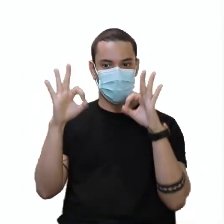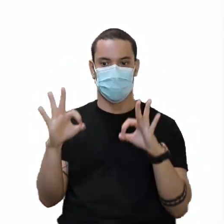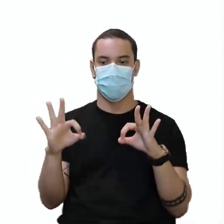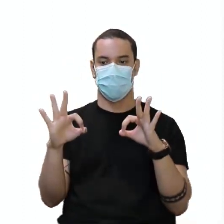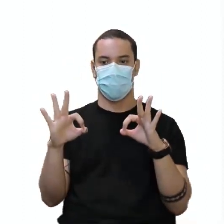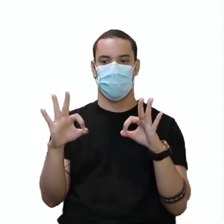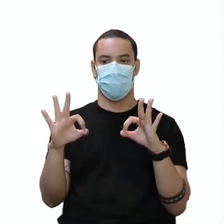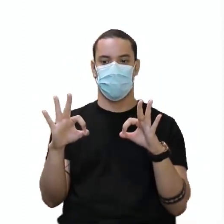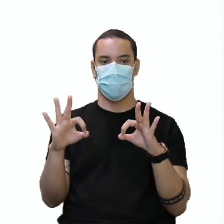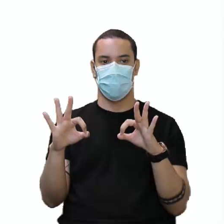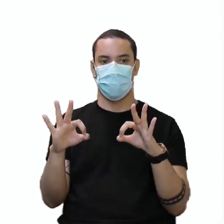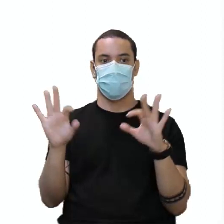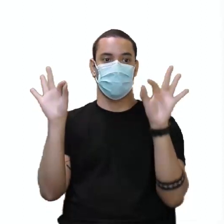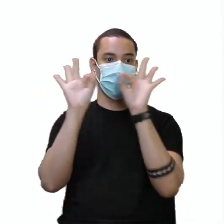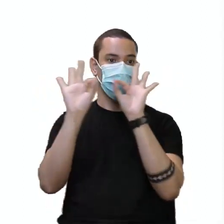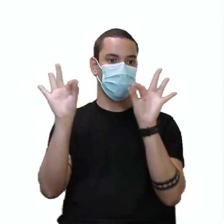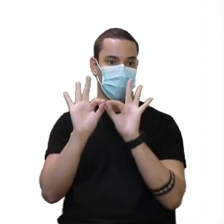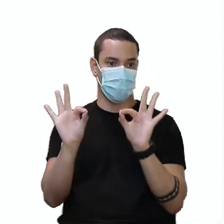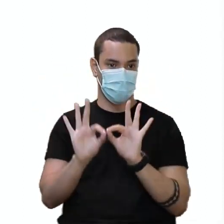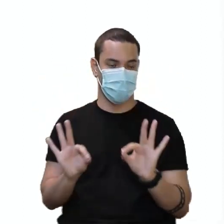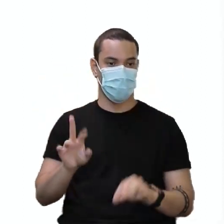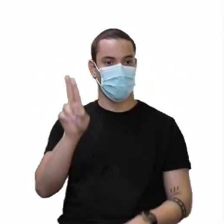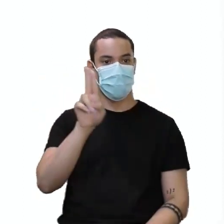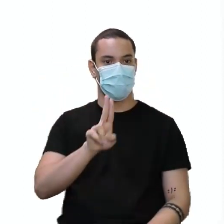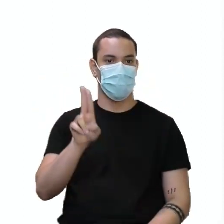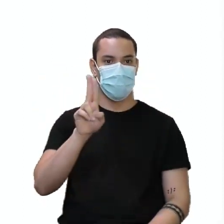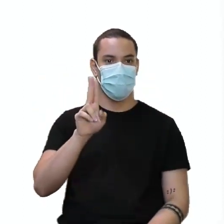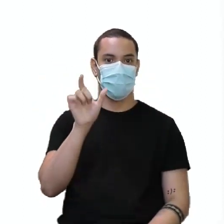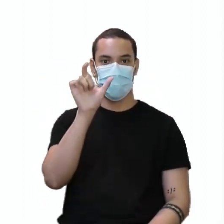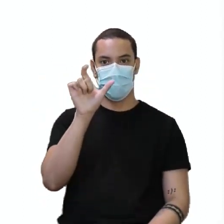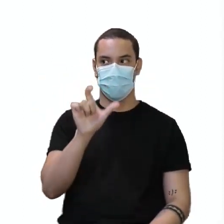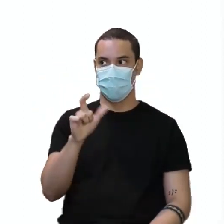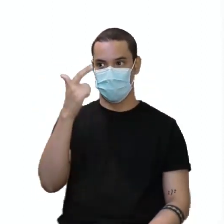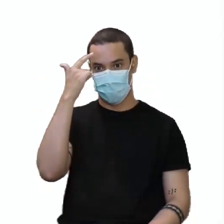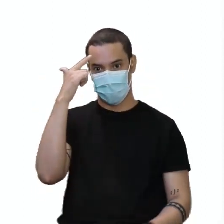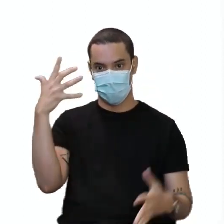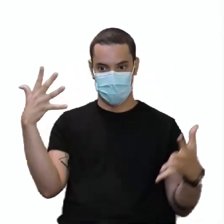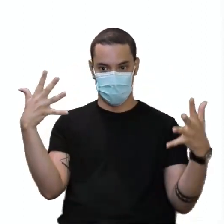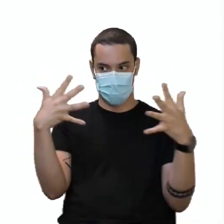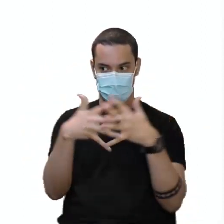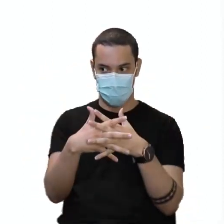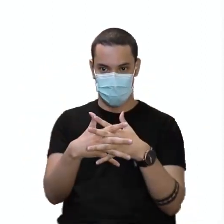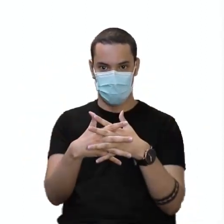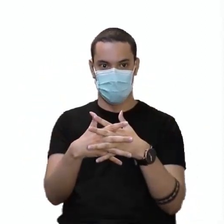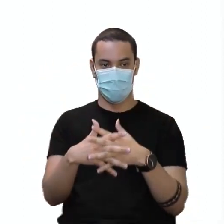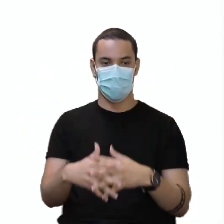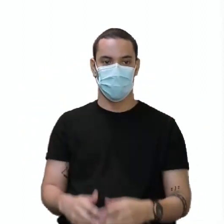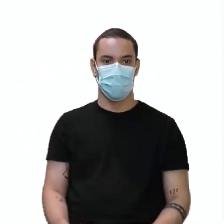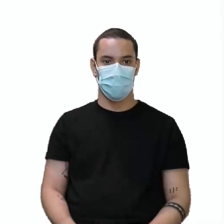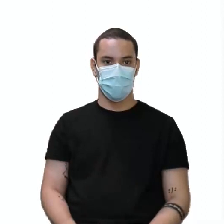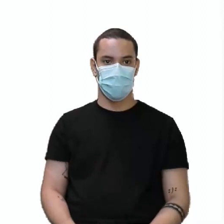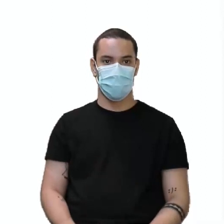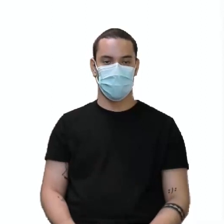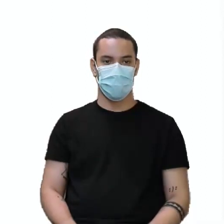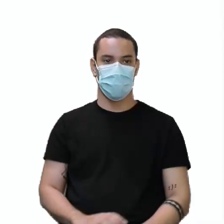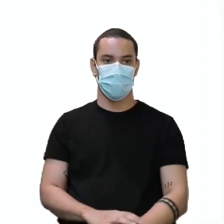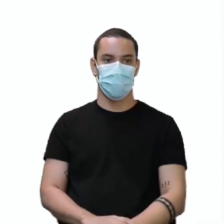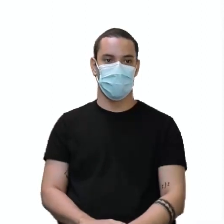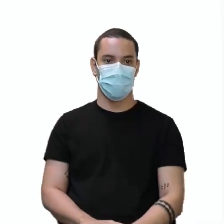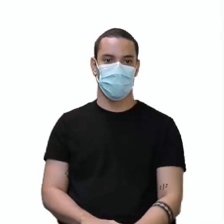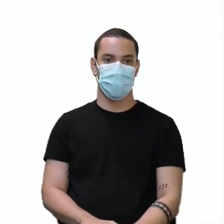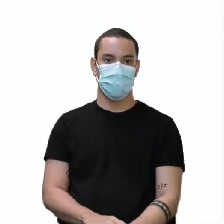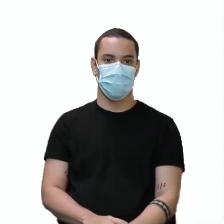corretamente as frases usando aquelas confusing words do ou confusing words